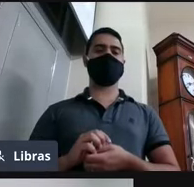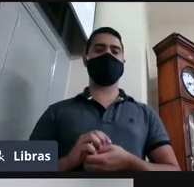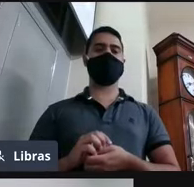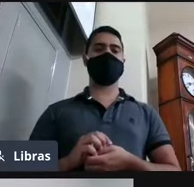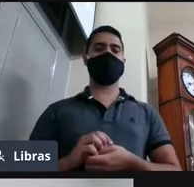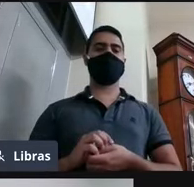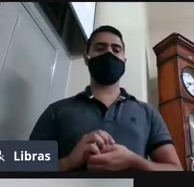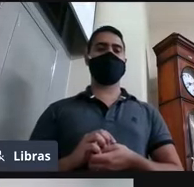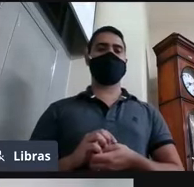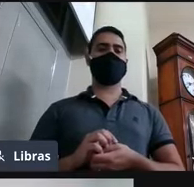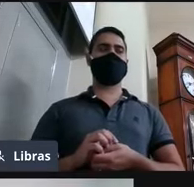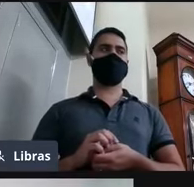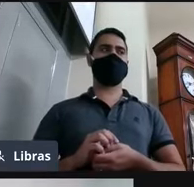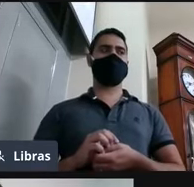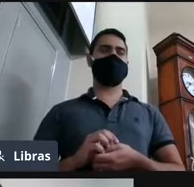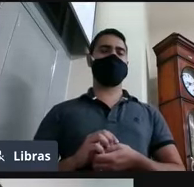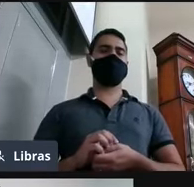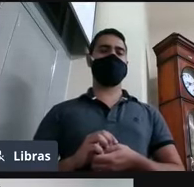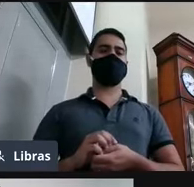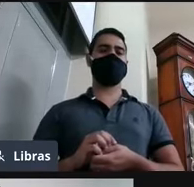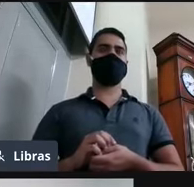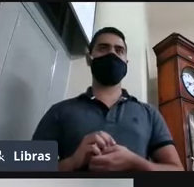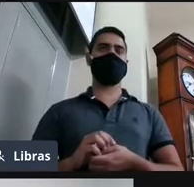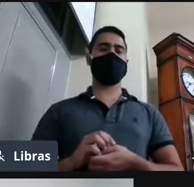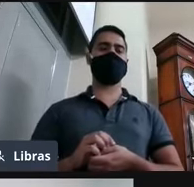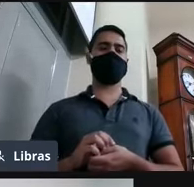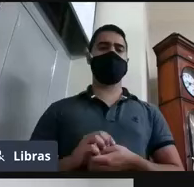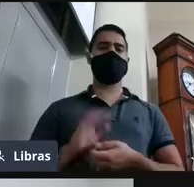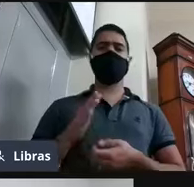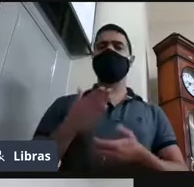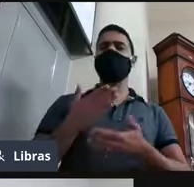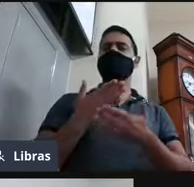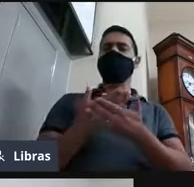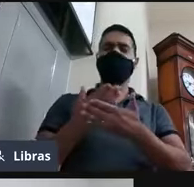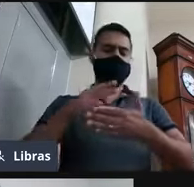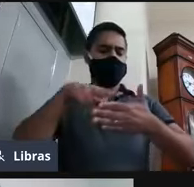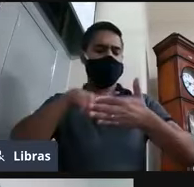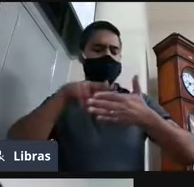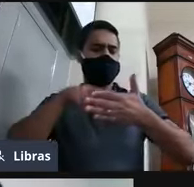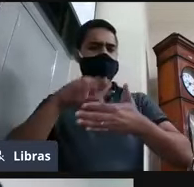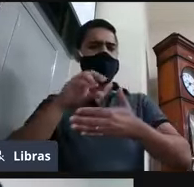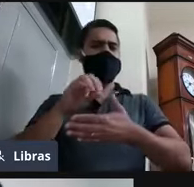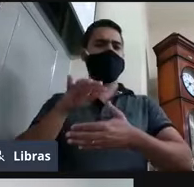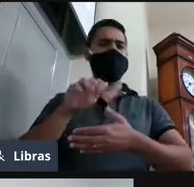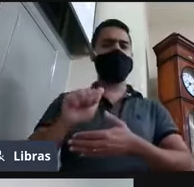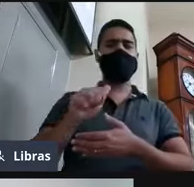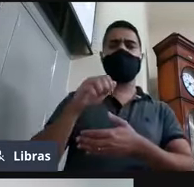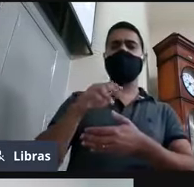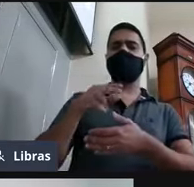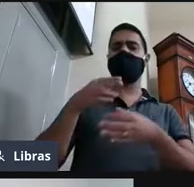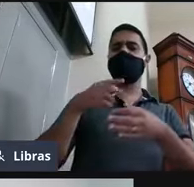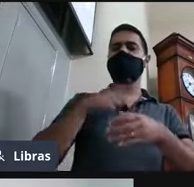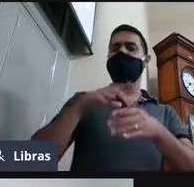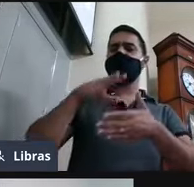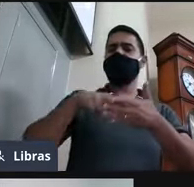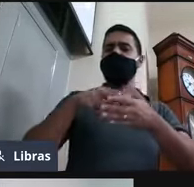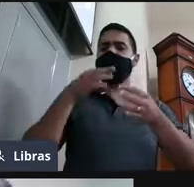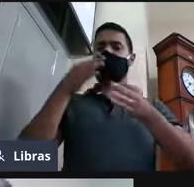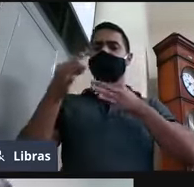determinações como a gente vem estudando aqui, e vimos dentro do parecer que